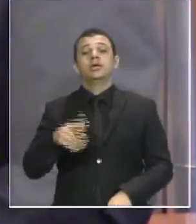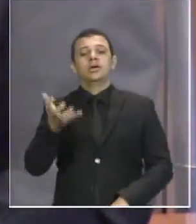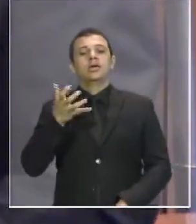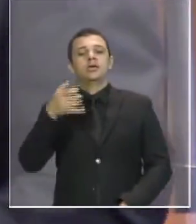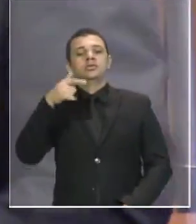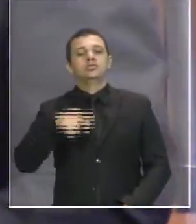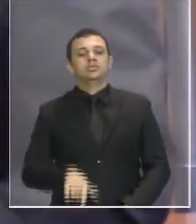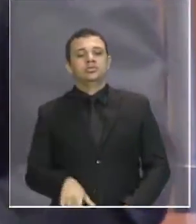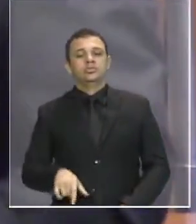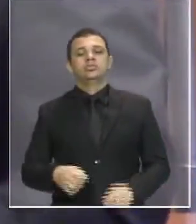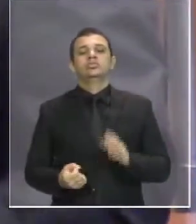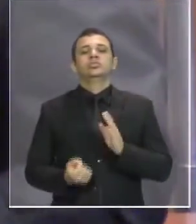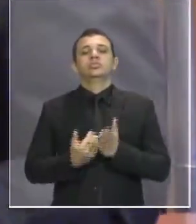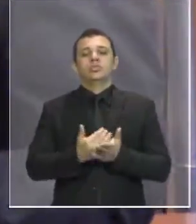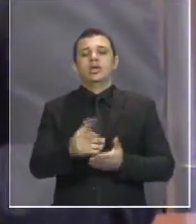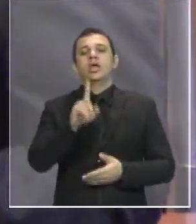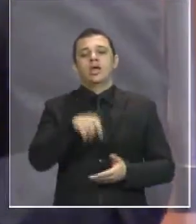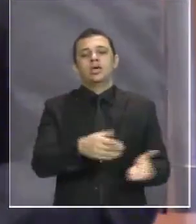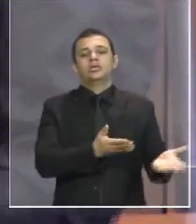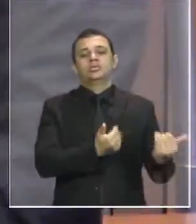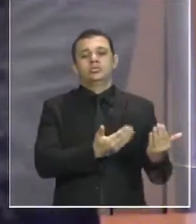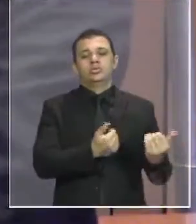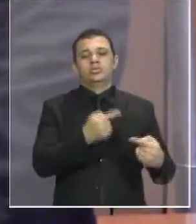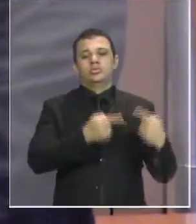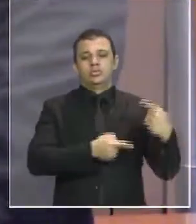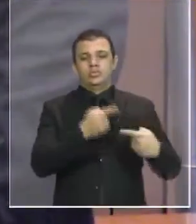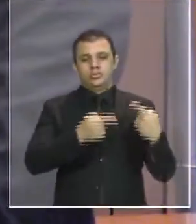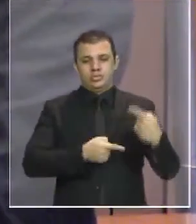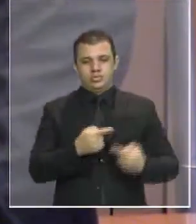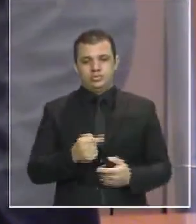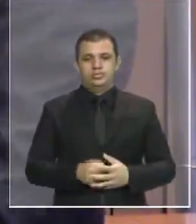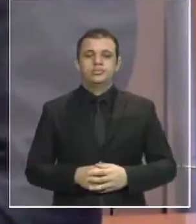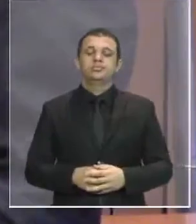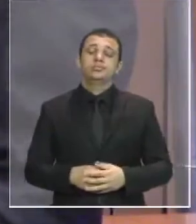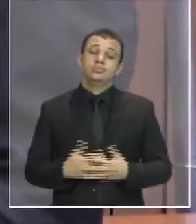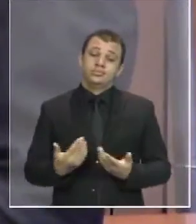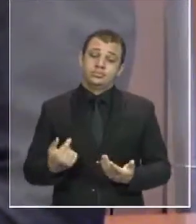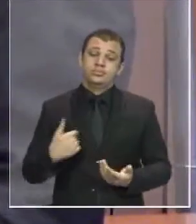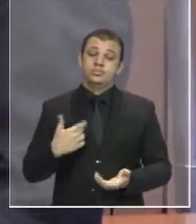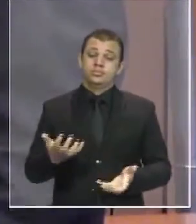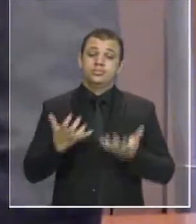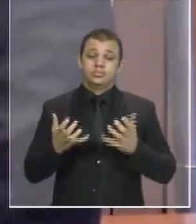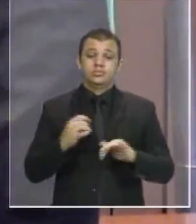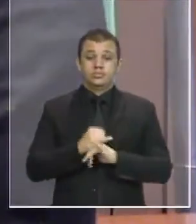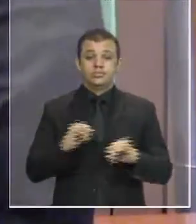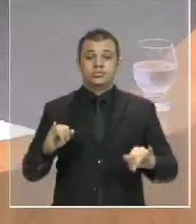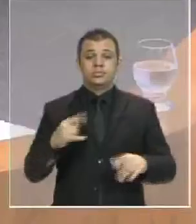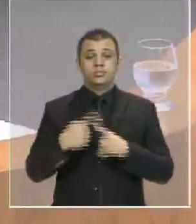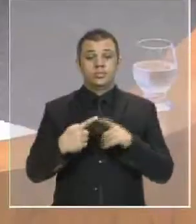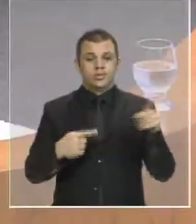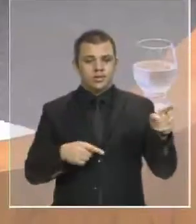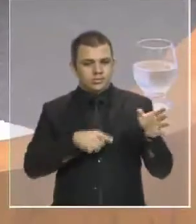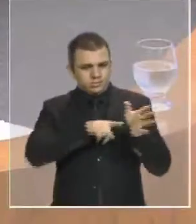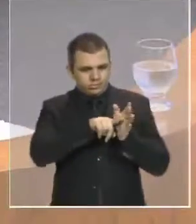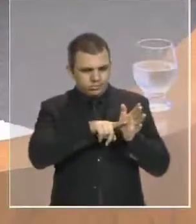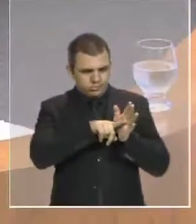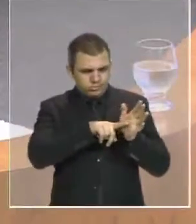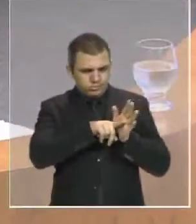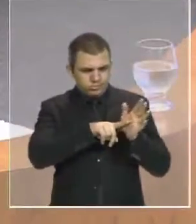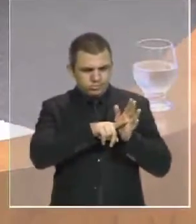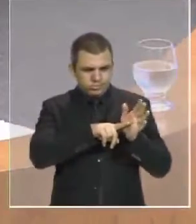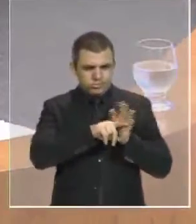vem condenar veementemente, porque ele é investigador,